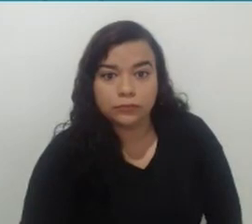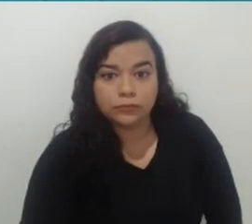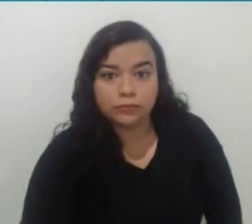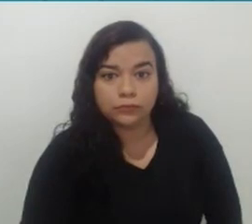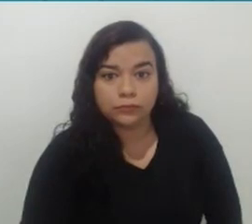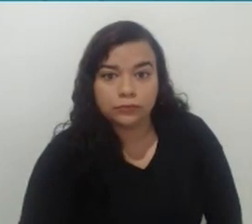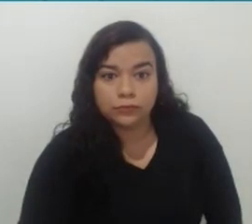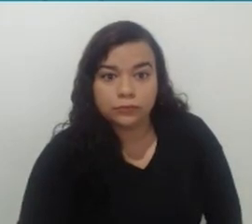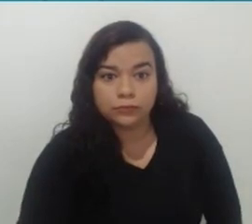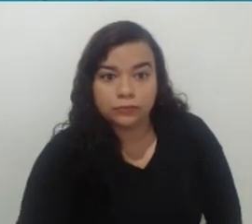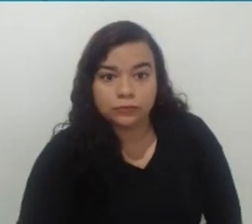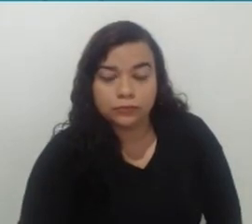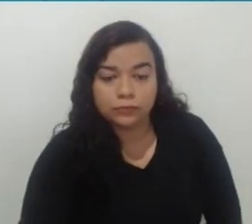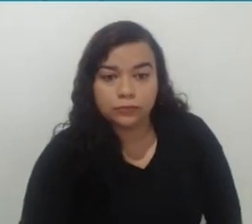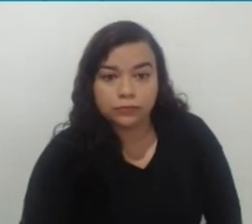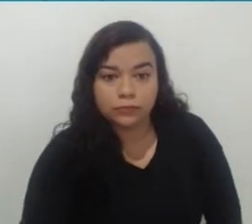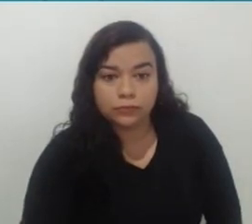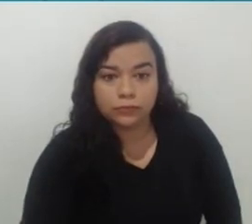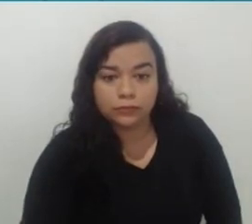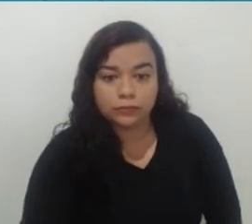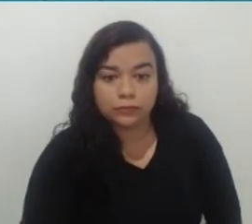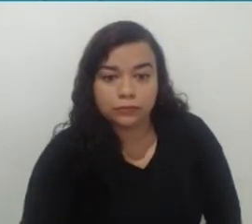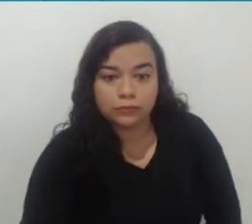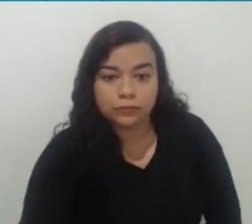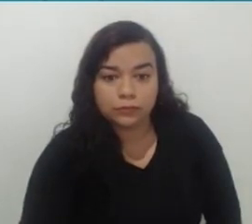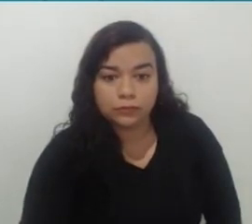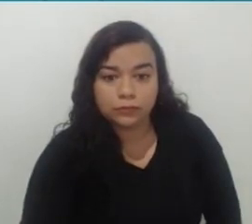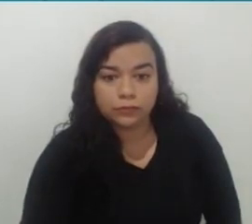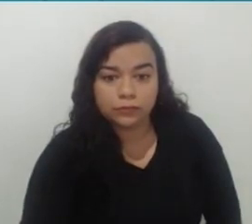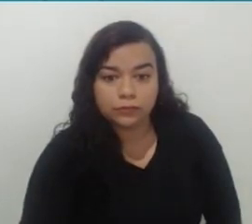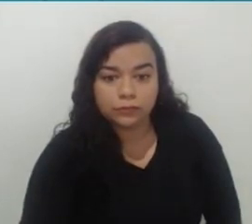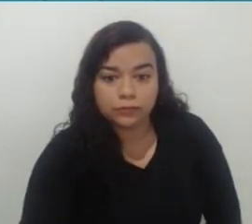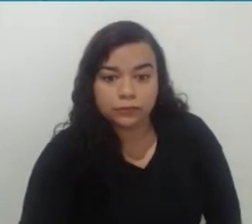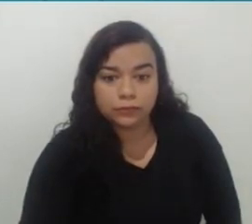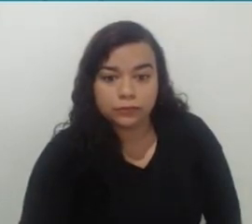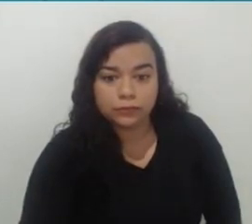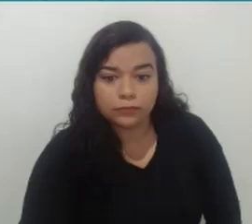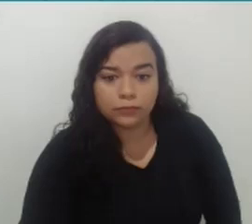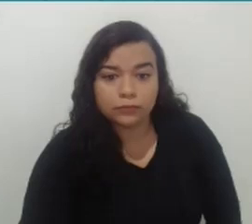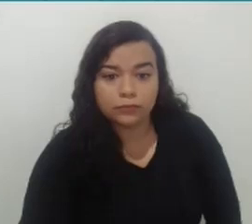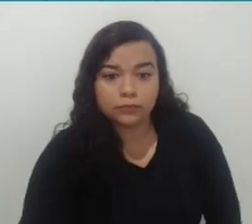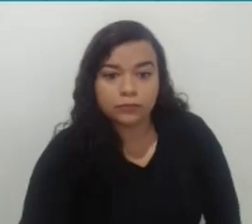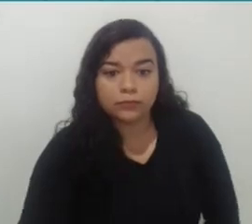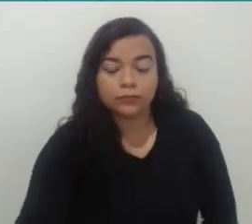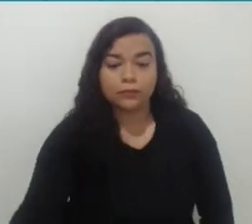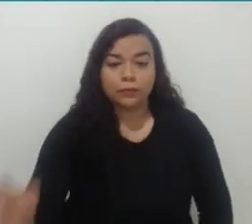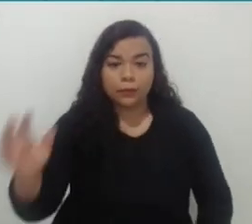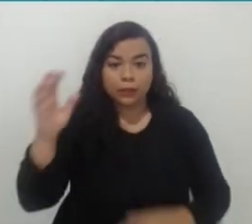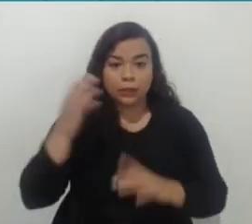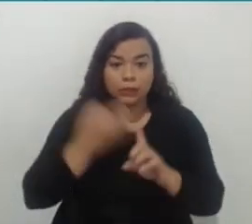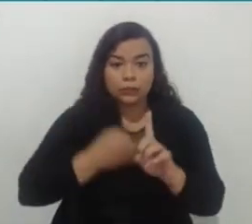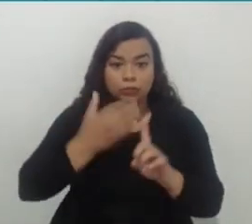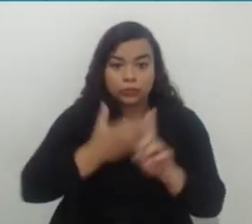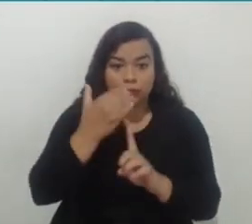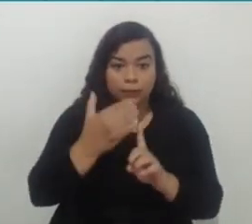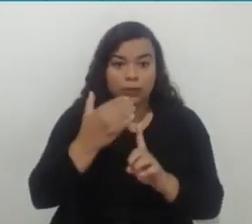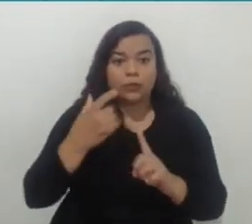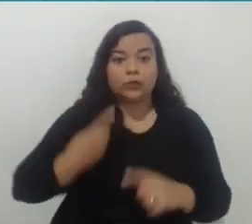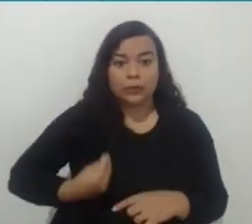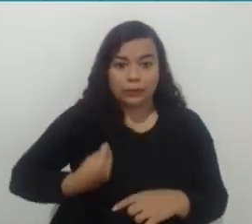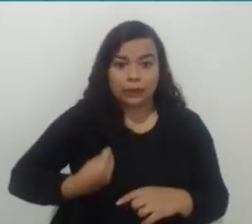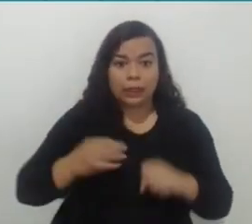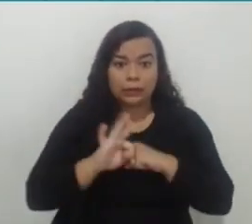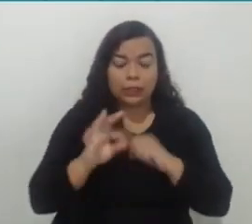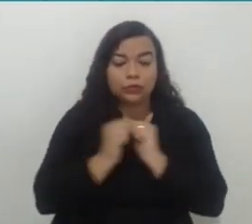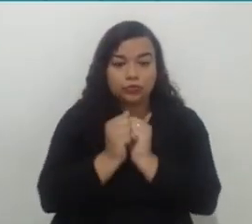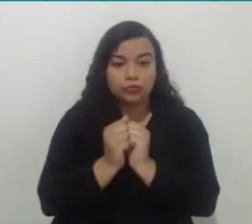Sim, Excelência. Desembargadora Zeneide, o desembargador Cláudio está com o técnico acompanhando a entrada dele, mas até